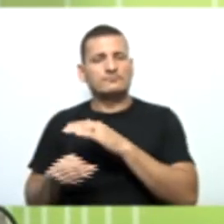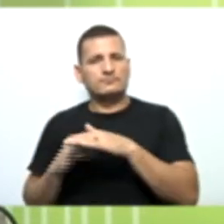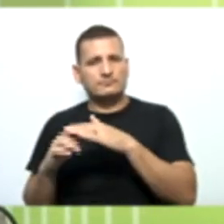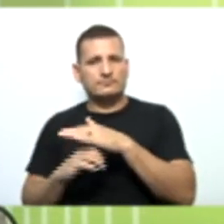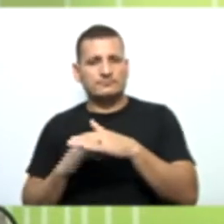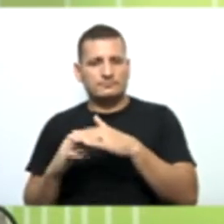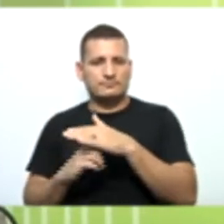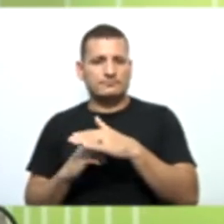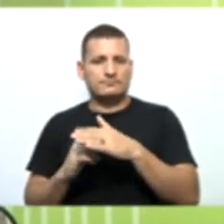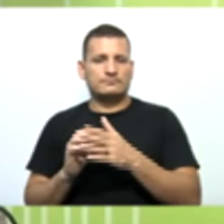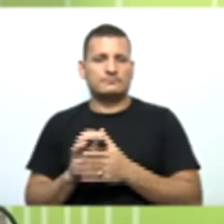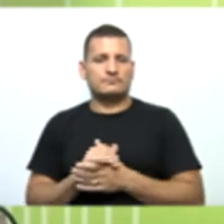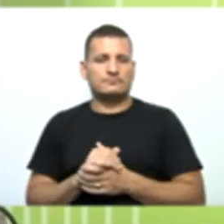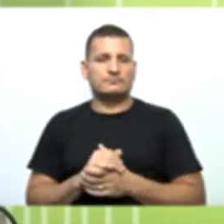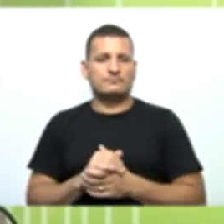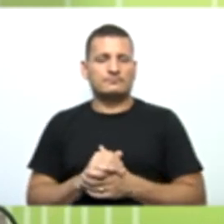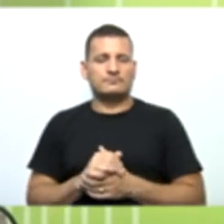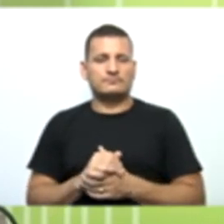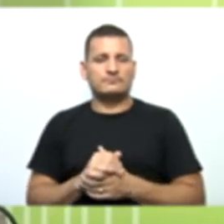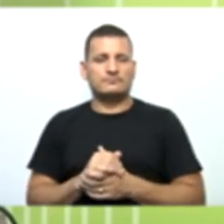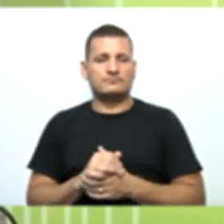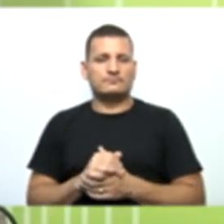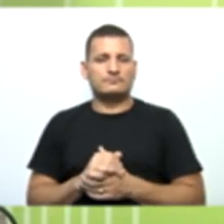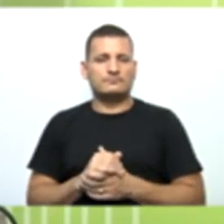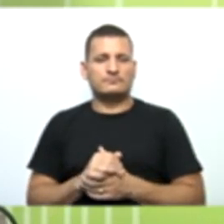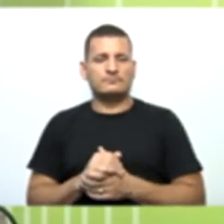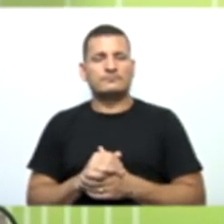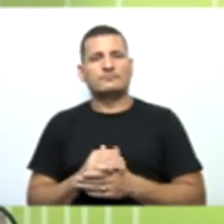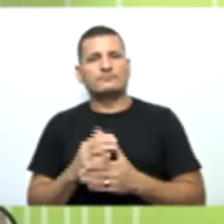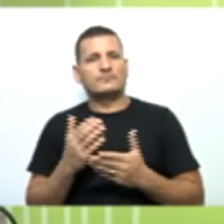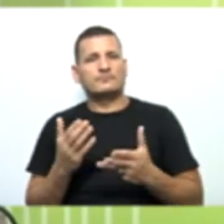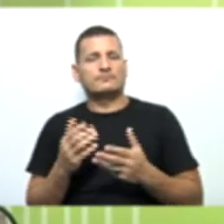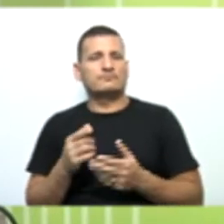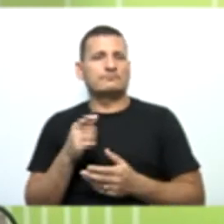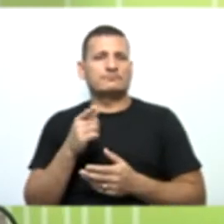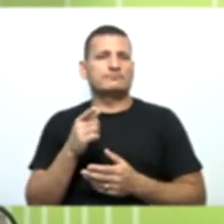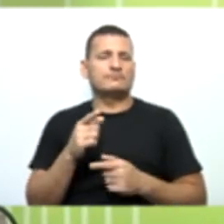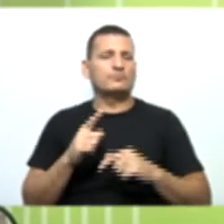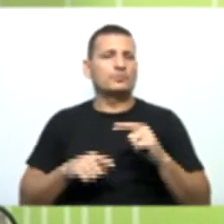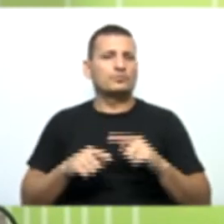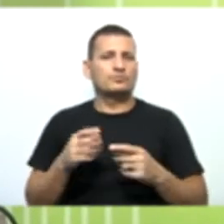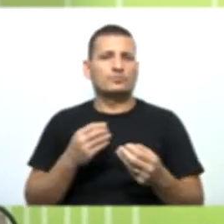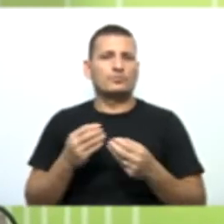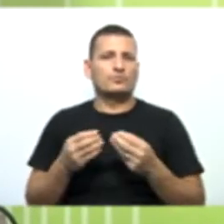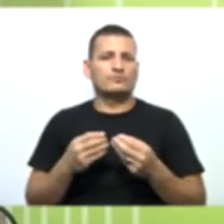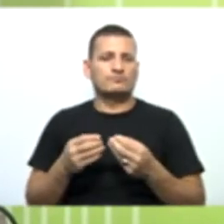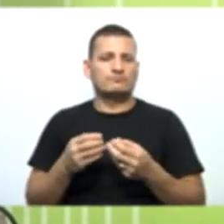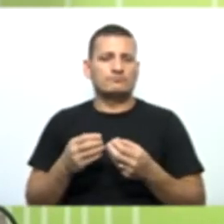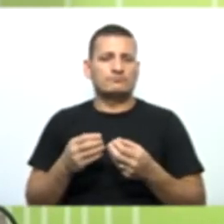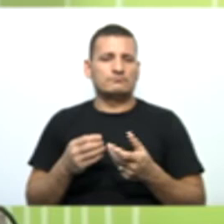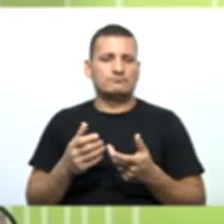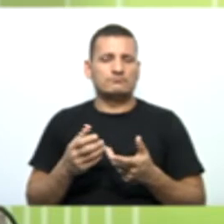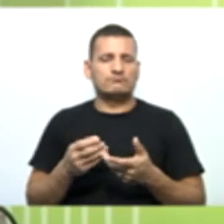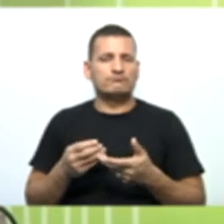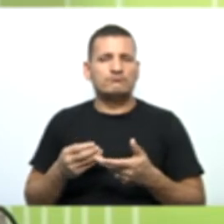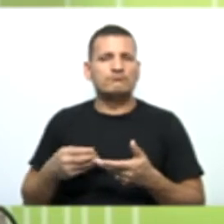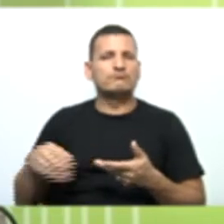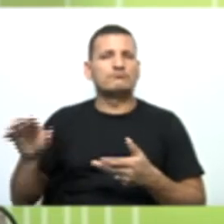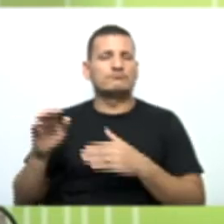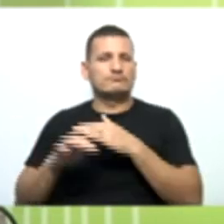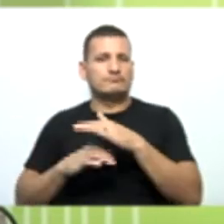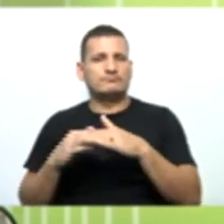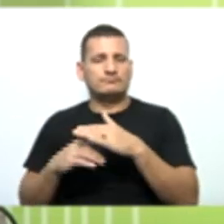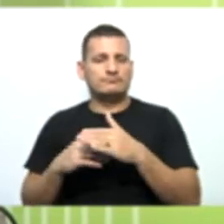empresa. Só que é como que você joga um produto aí, ó, no mercado. Você